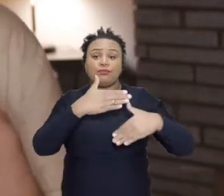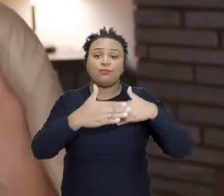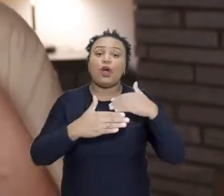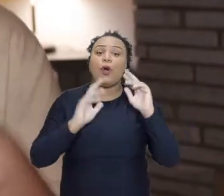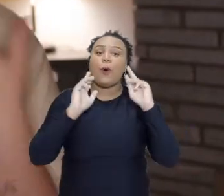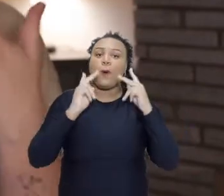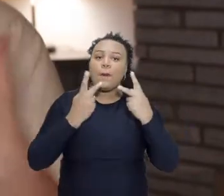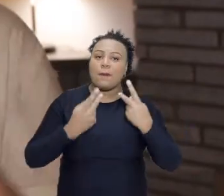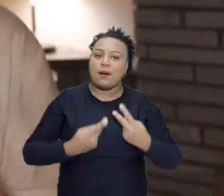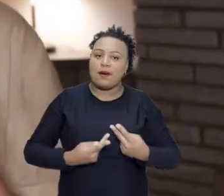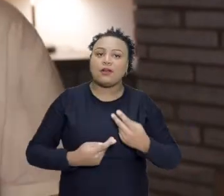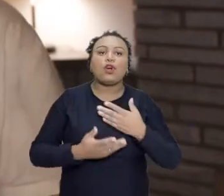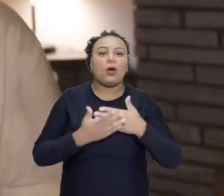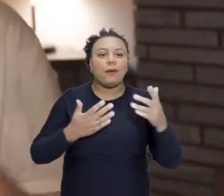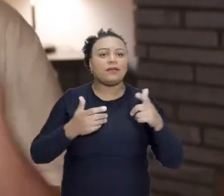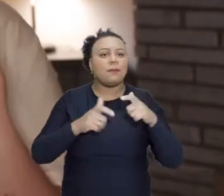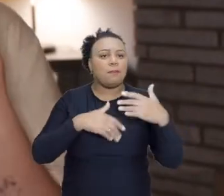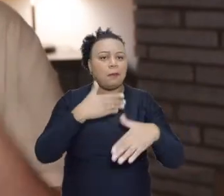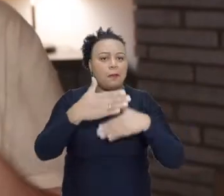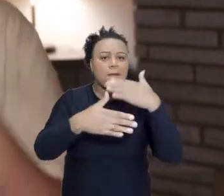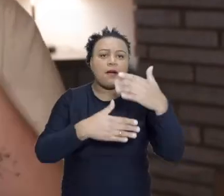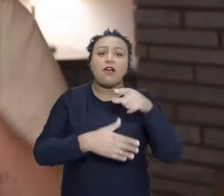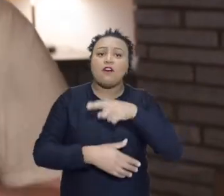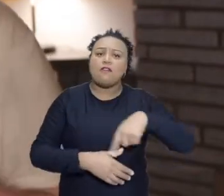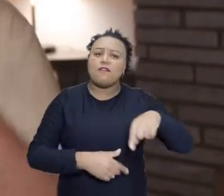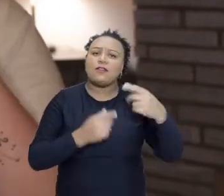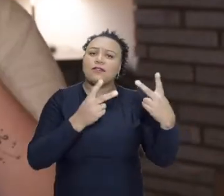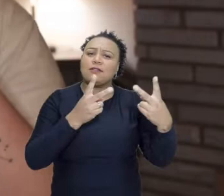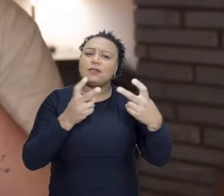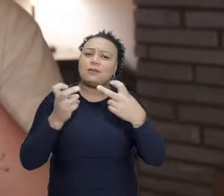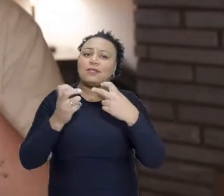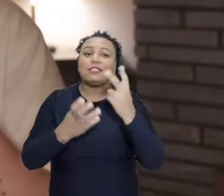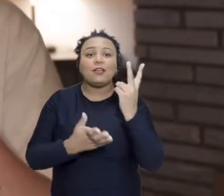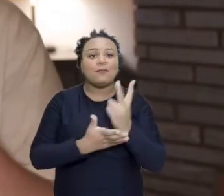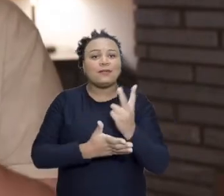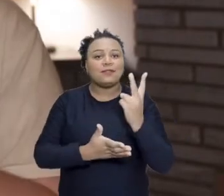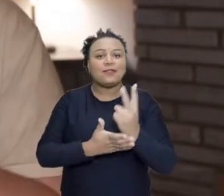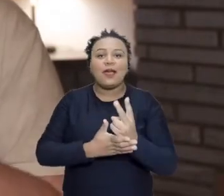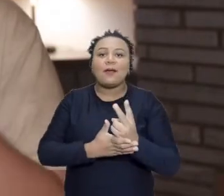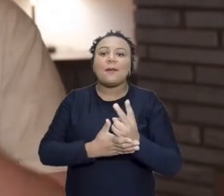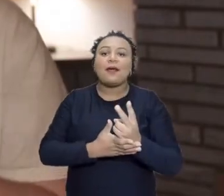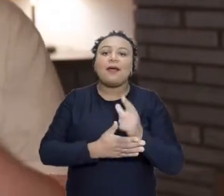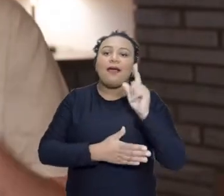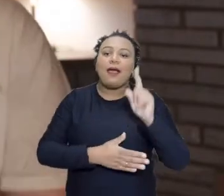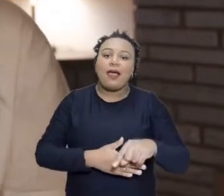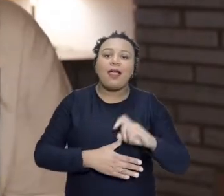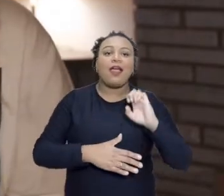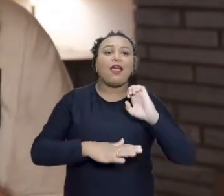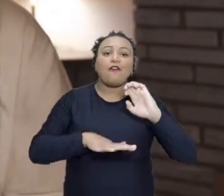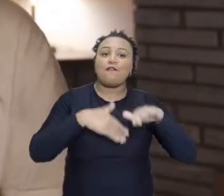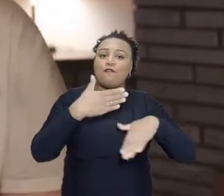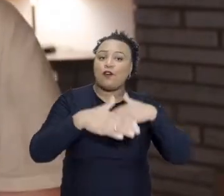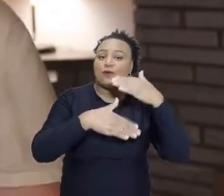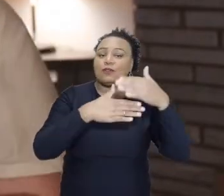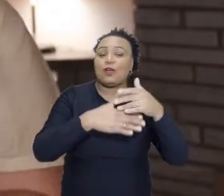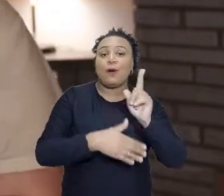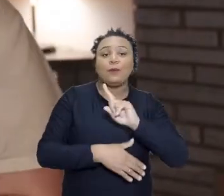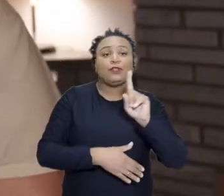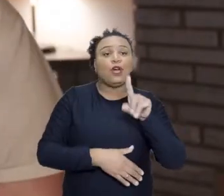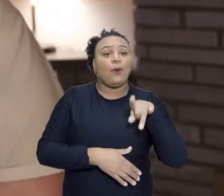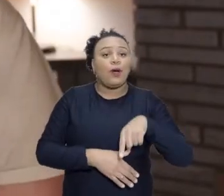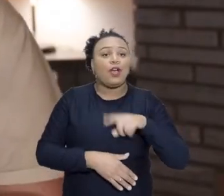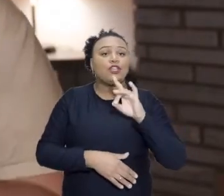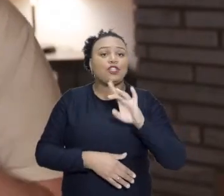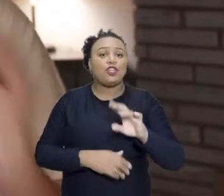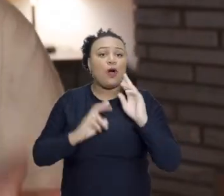humano, vai se evoluindo. Então vocês podem notar que sempre é um uma evolução, né? Não tanto só do